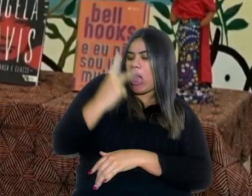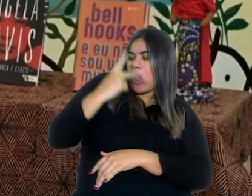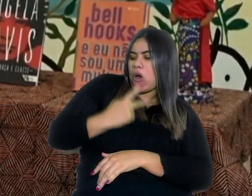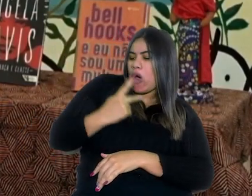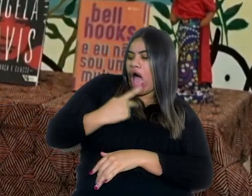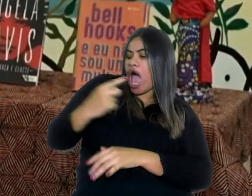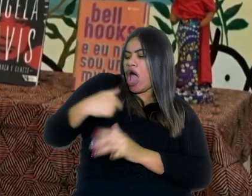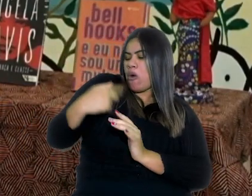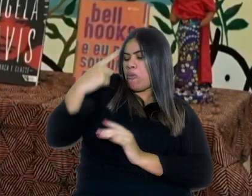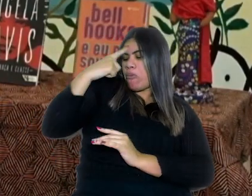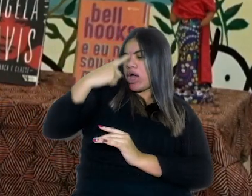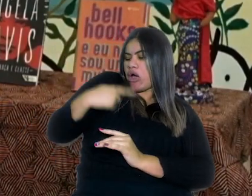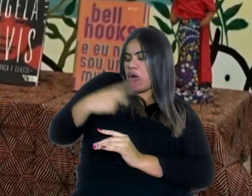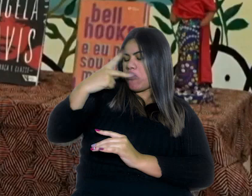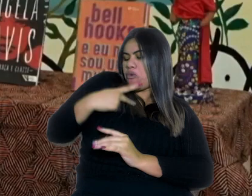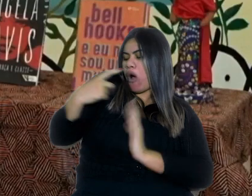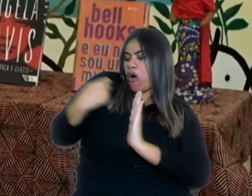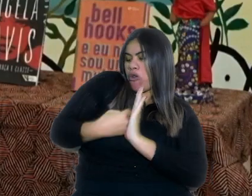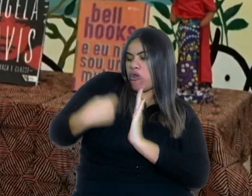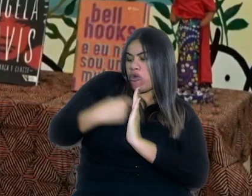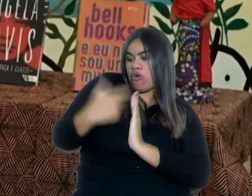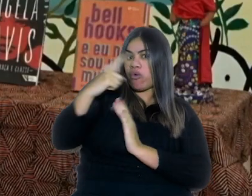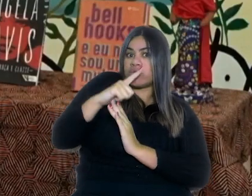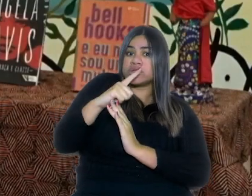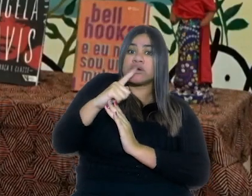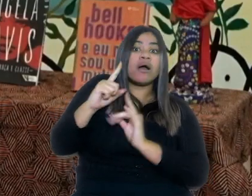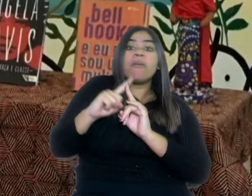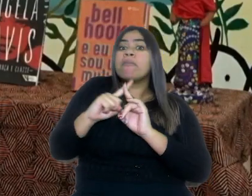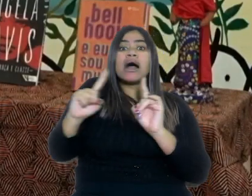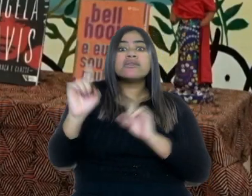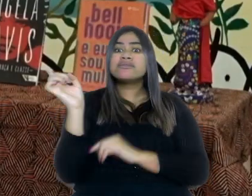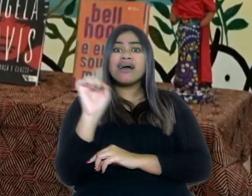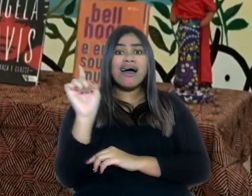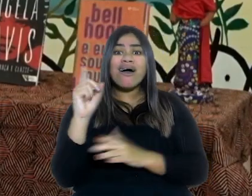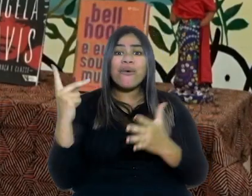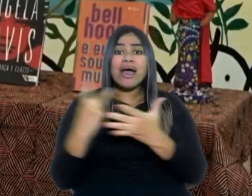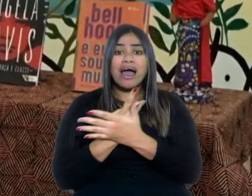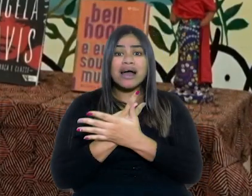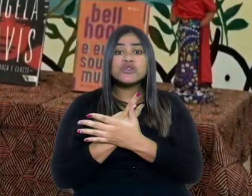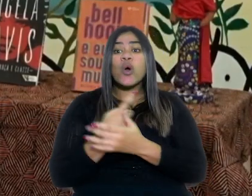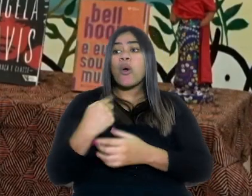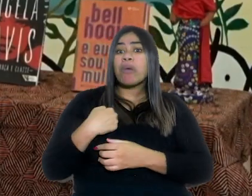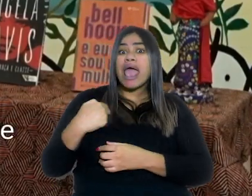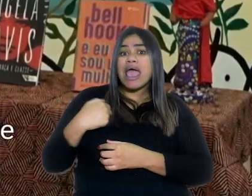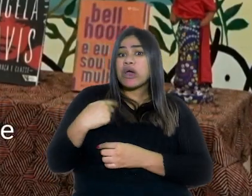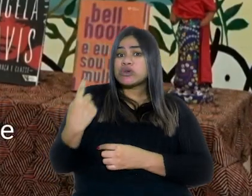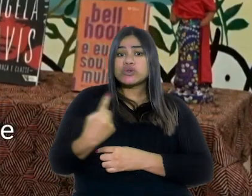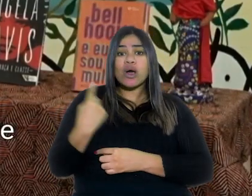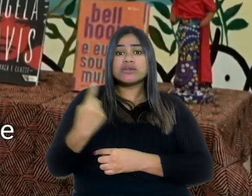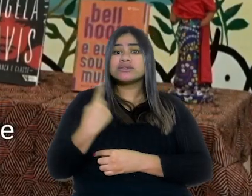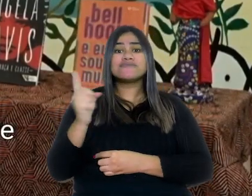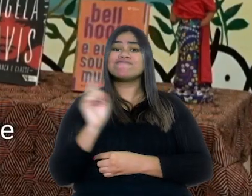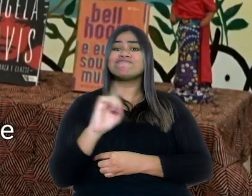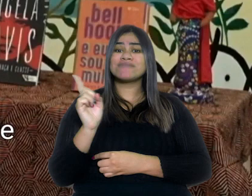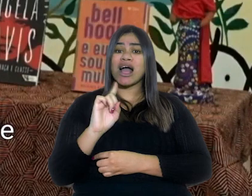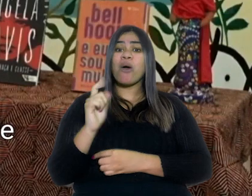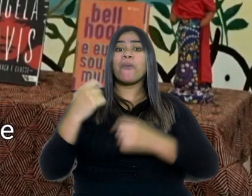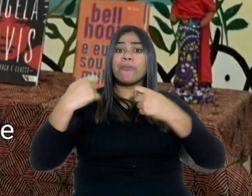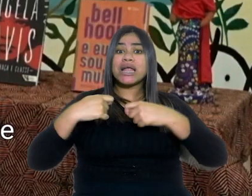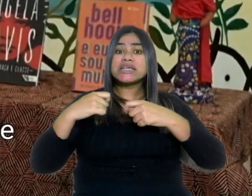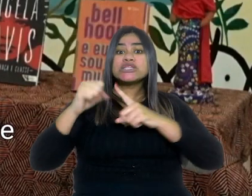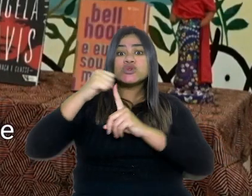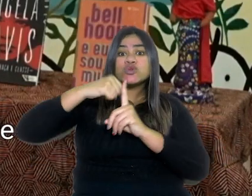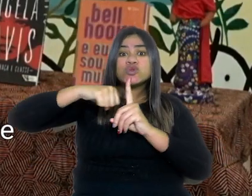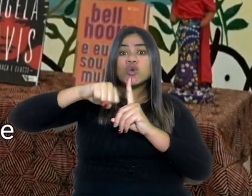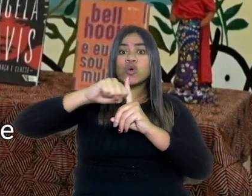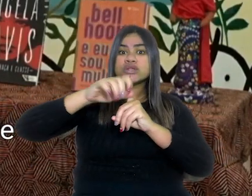muito essa questão do individualismo. Se você individualmente lutar, você vai conseguir. Mas a gente precisa desconstruir